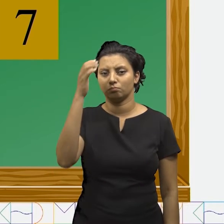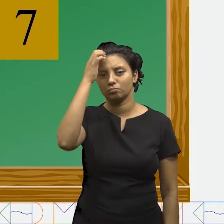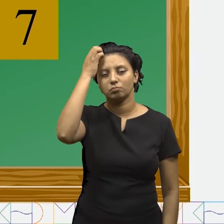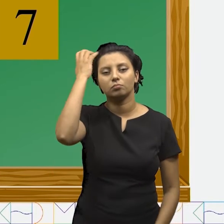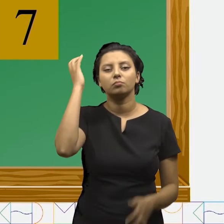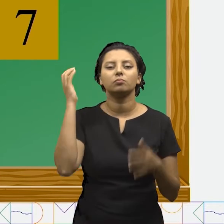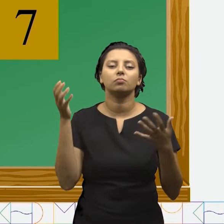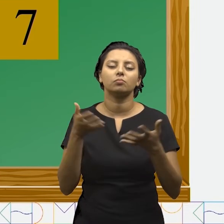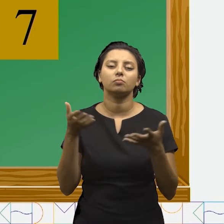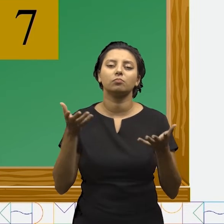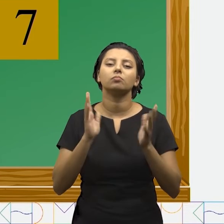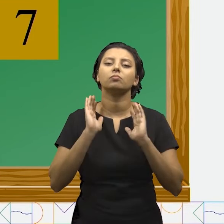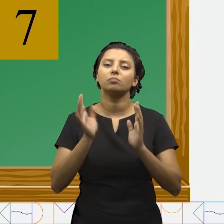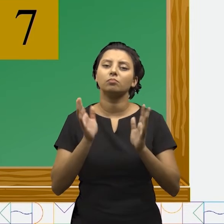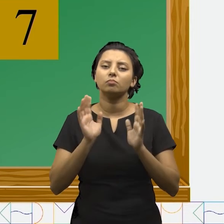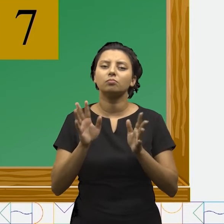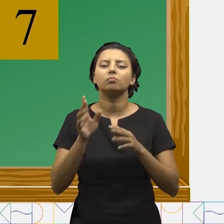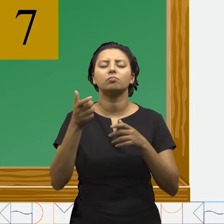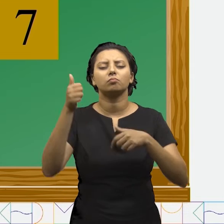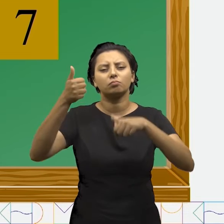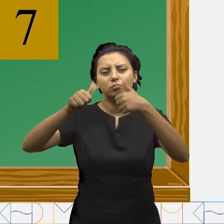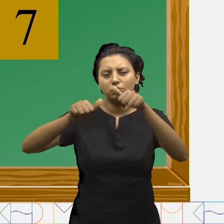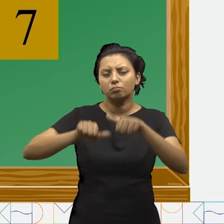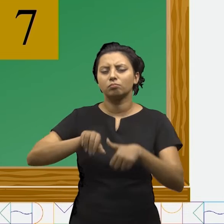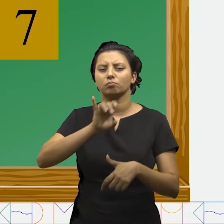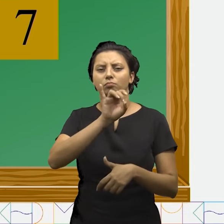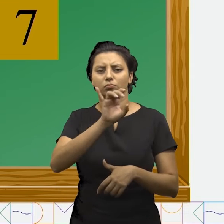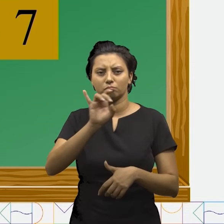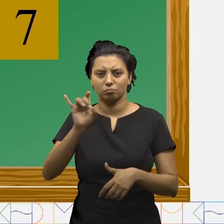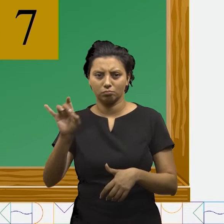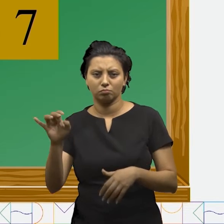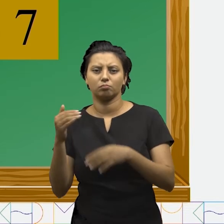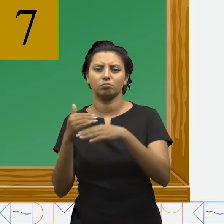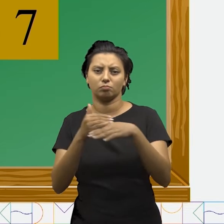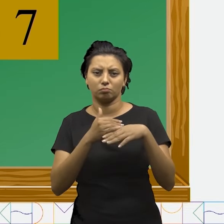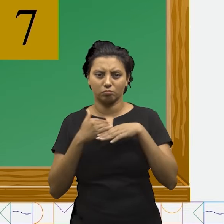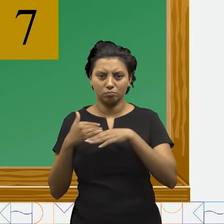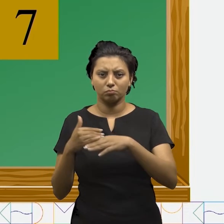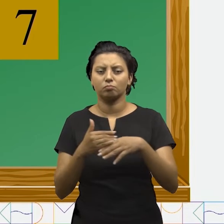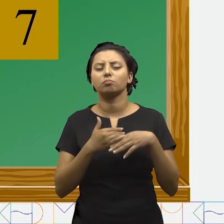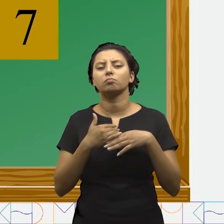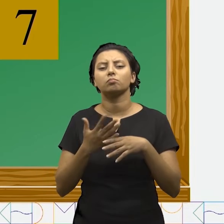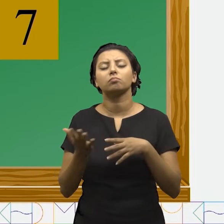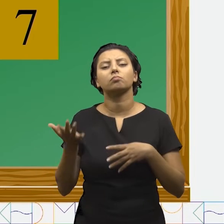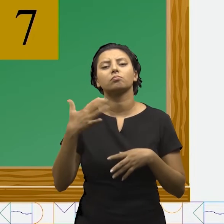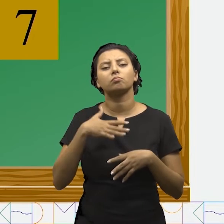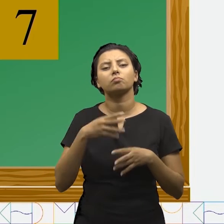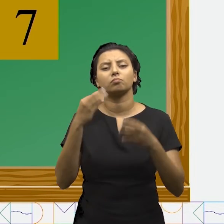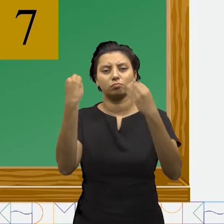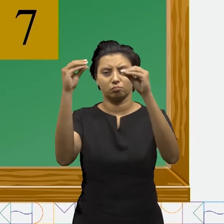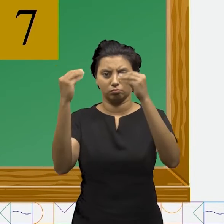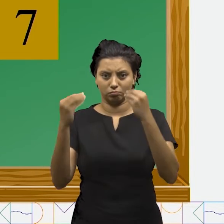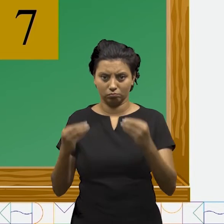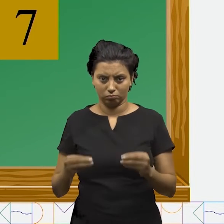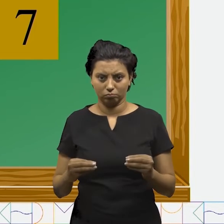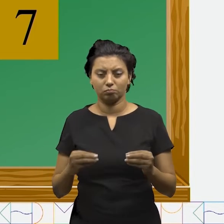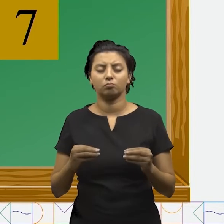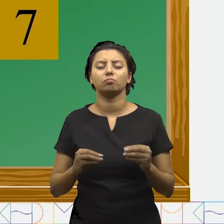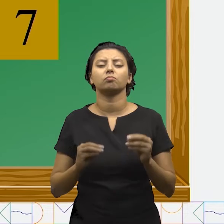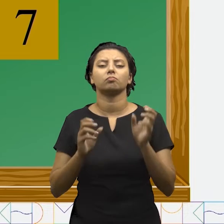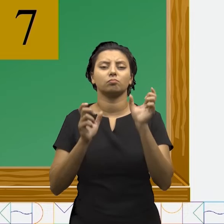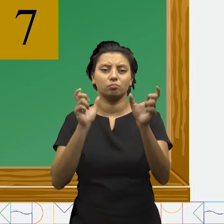7. Agora que já analisamos cada padrão estabelecido, vamos preencher